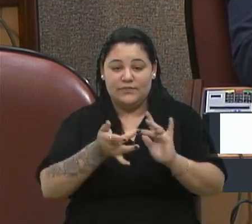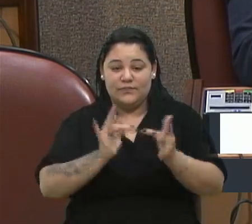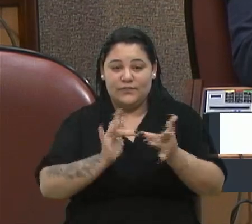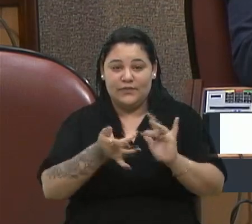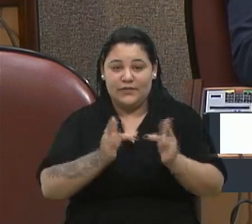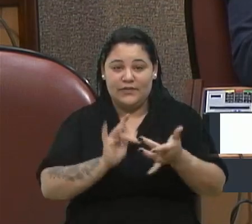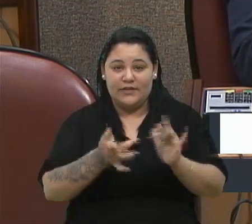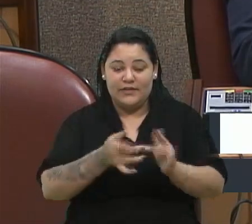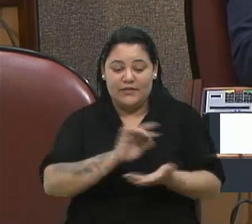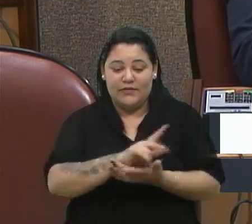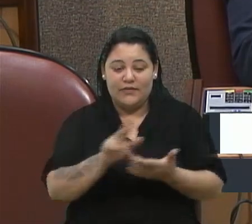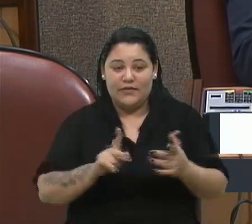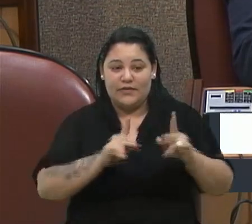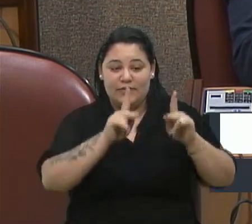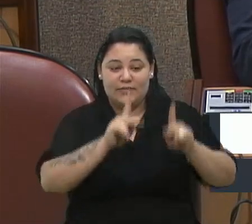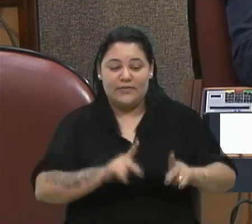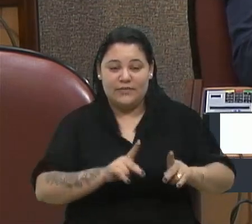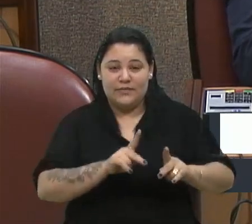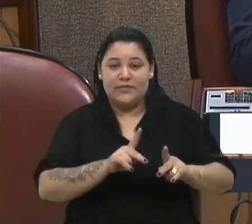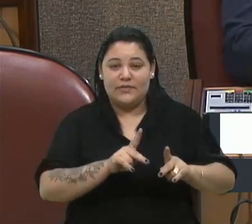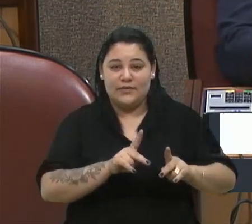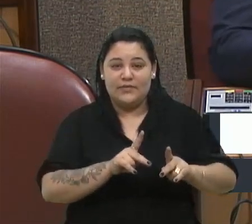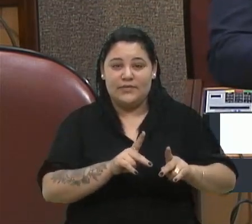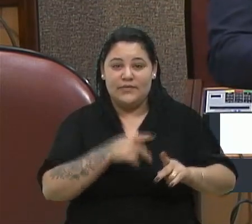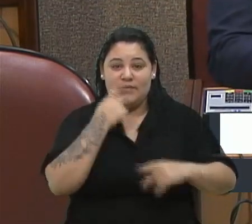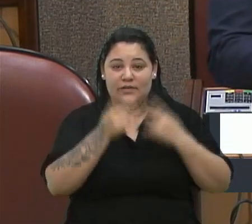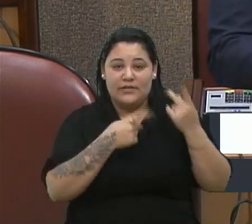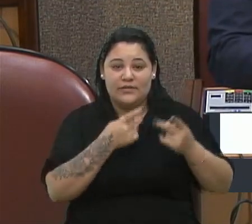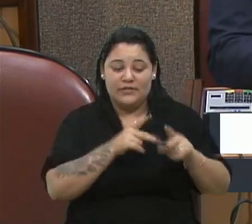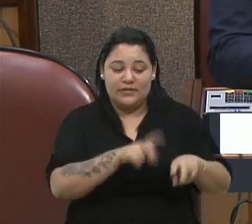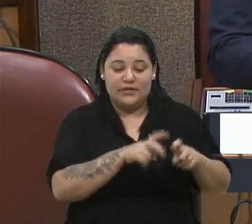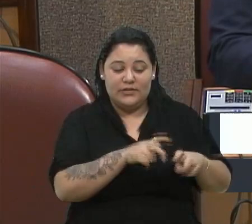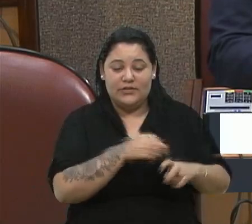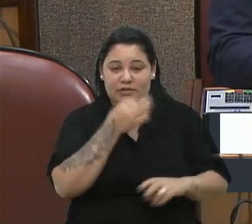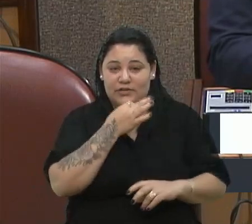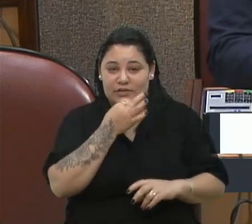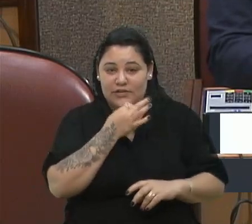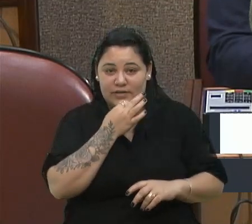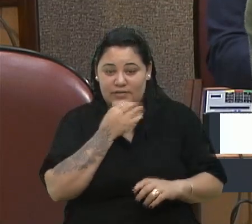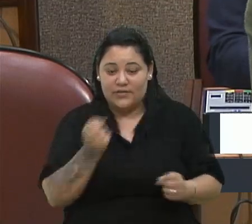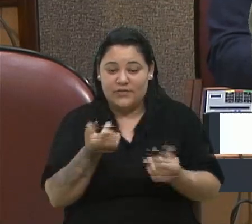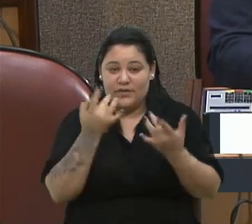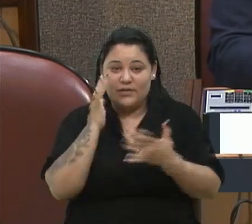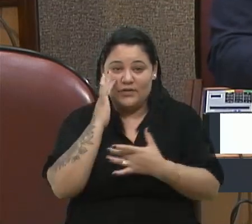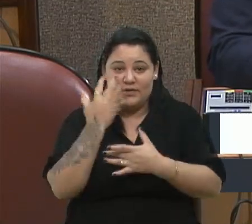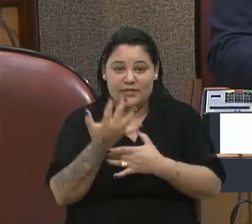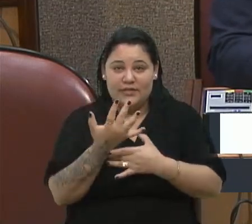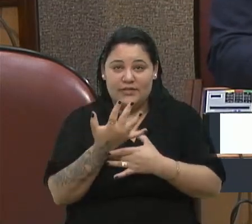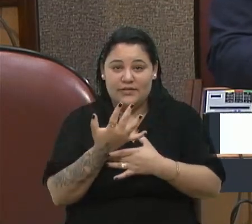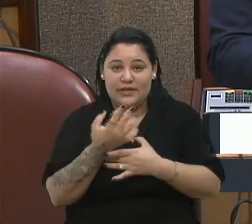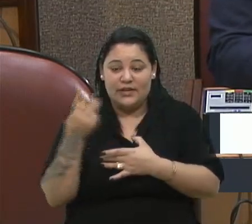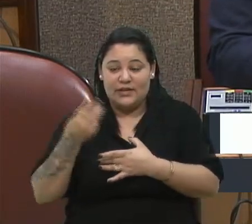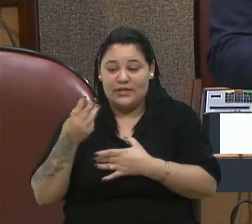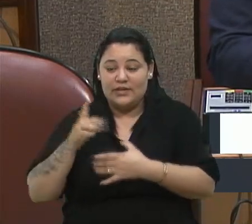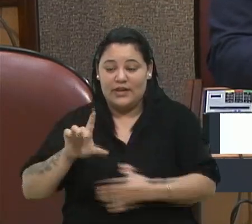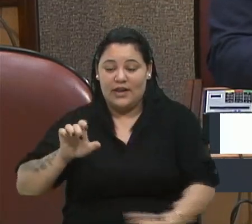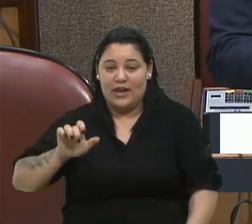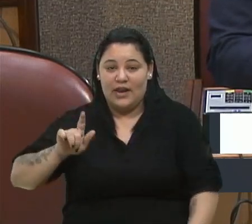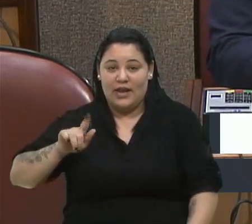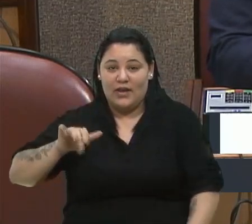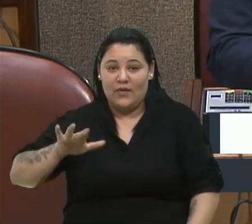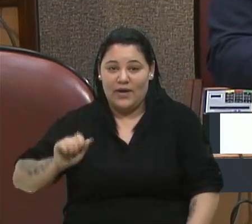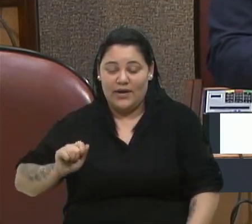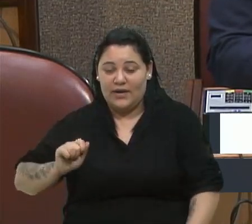que estiveram pedalando aqui no interior de Caxias do Sul. O evento aconteceu na região da Terceira Légua e